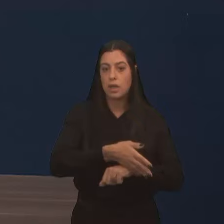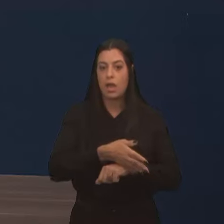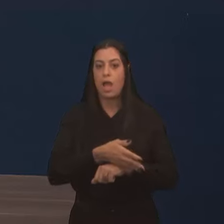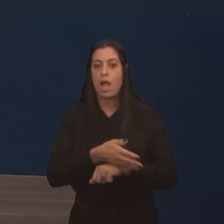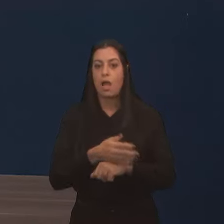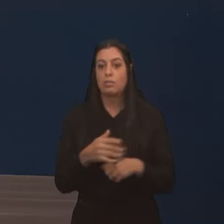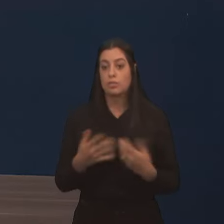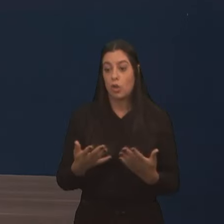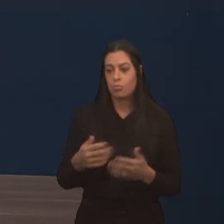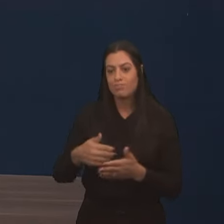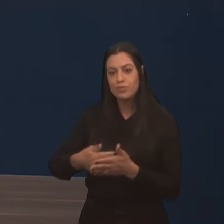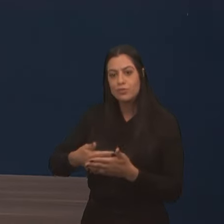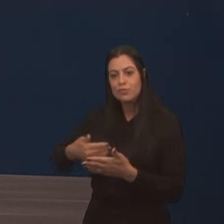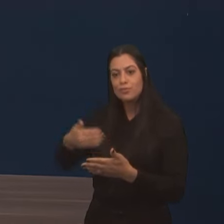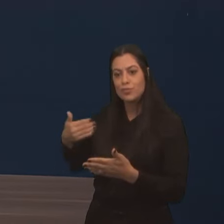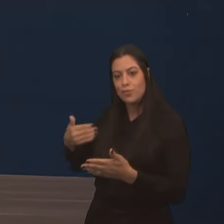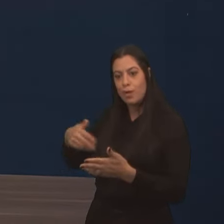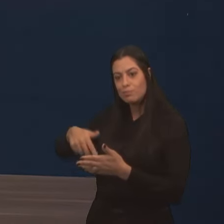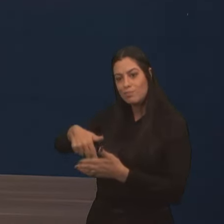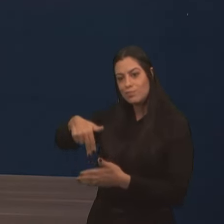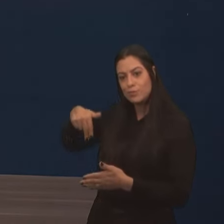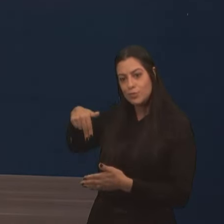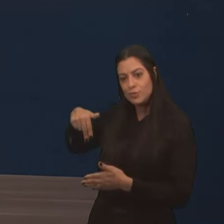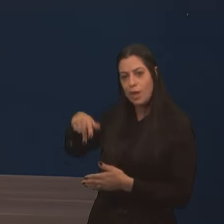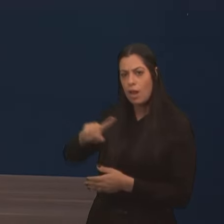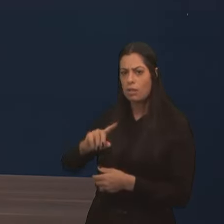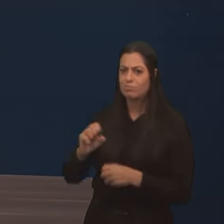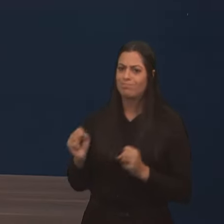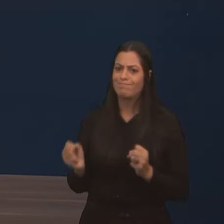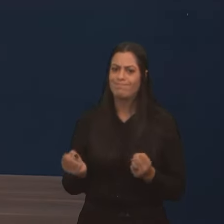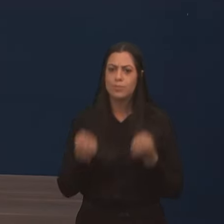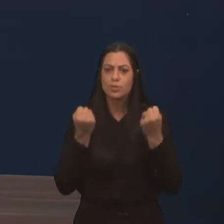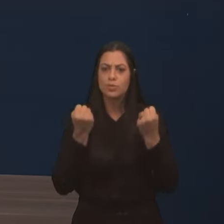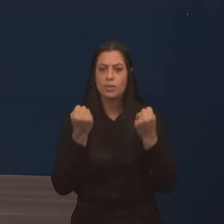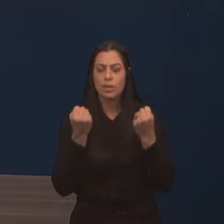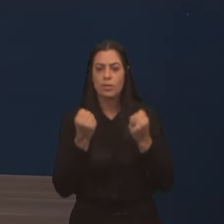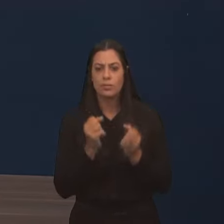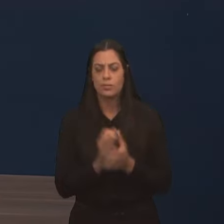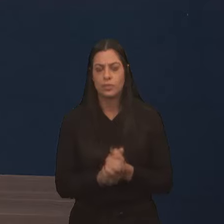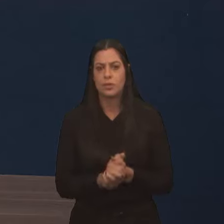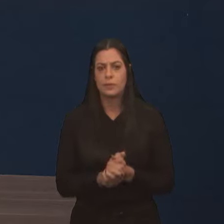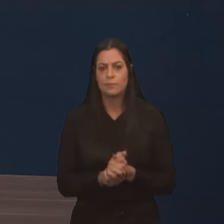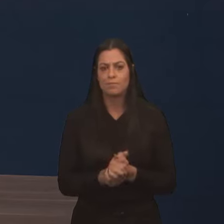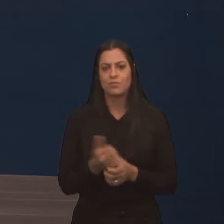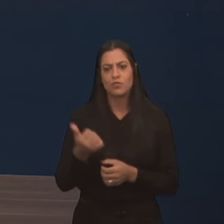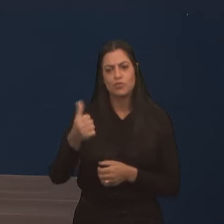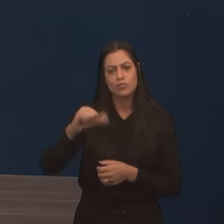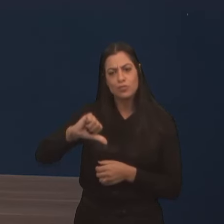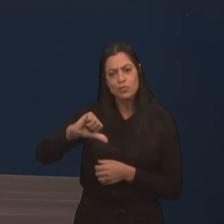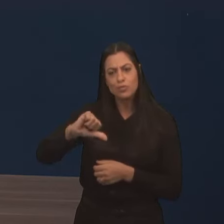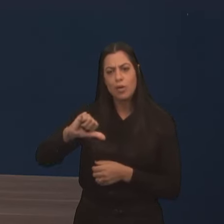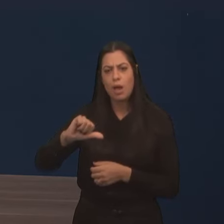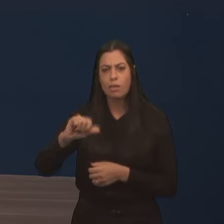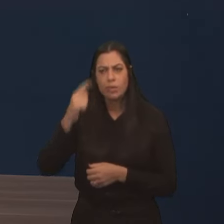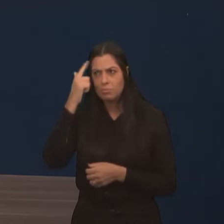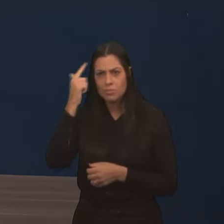tanto, esse passo atrás não veo que é possível, no sentido da negação. Não é